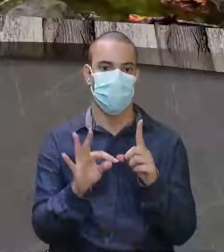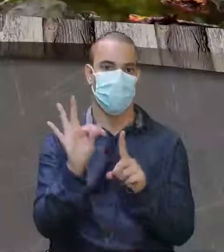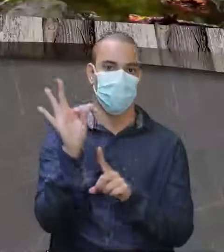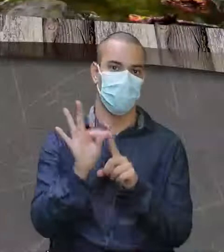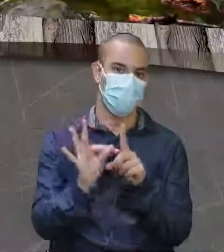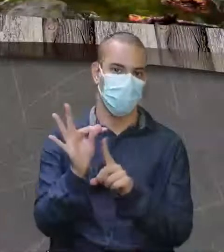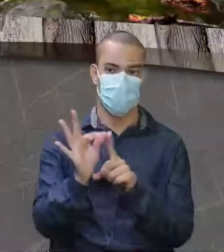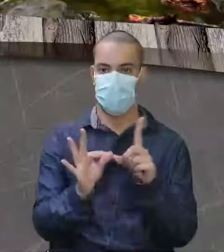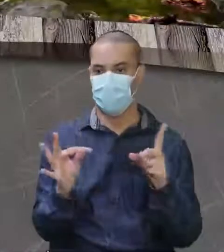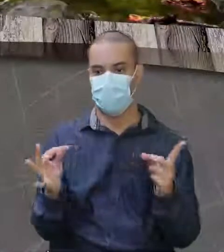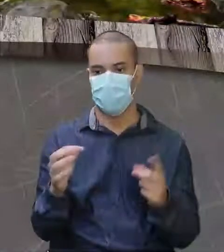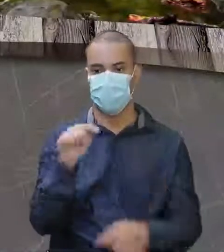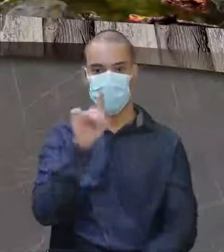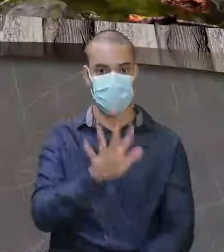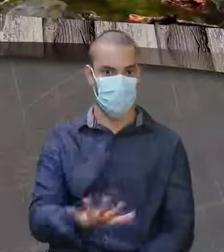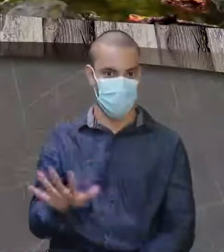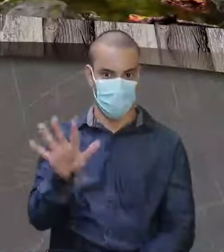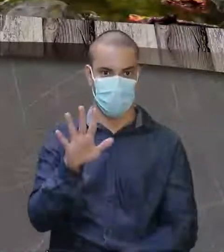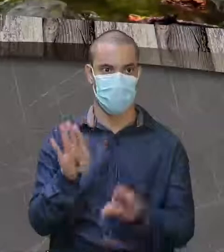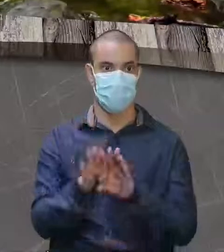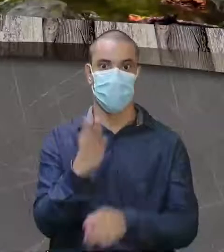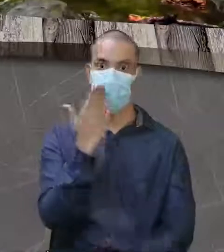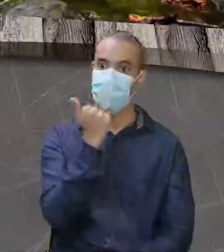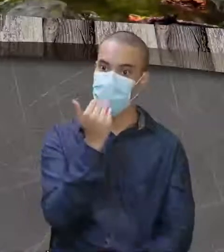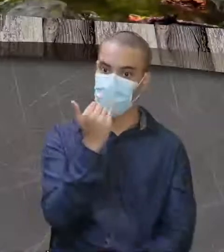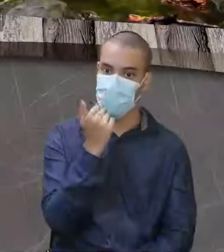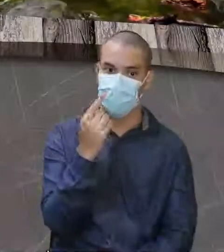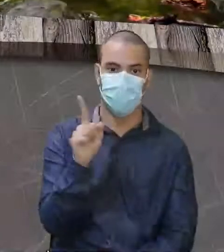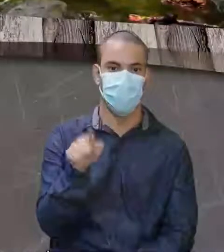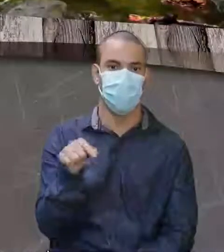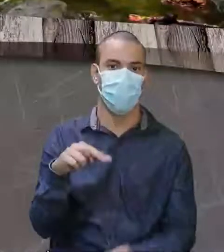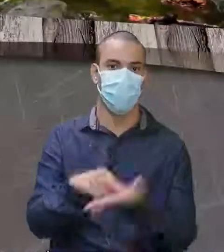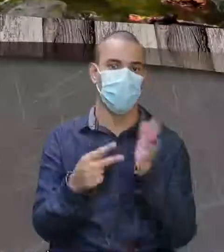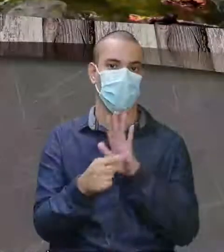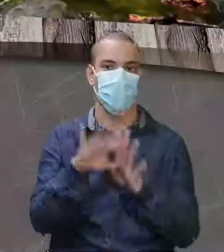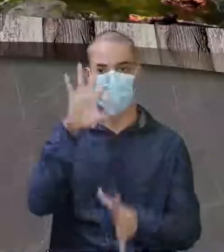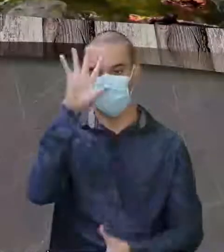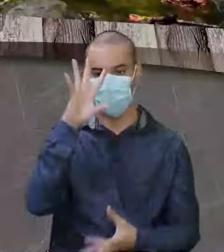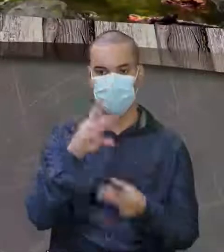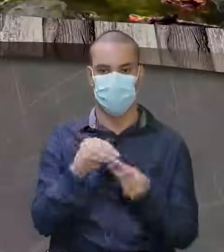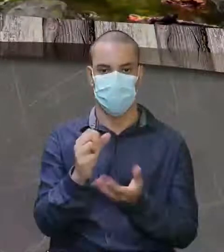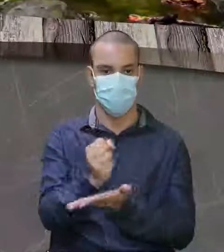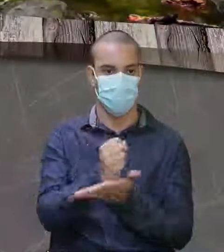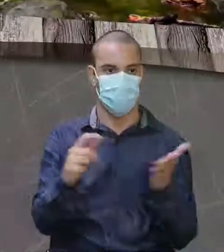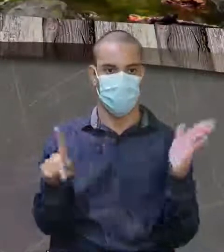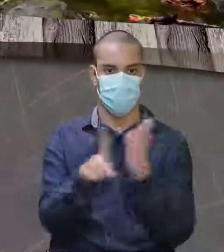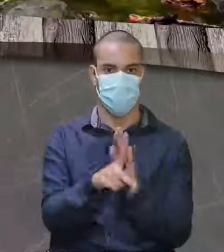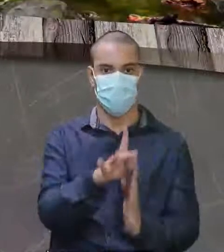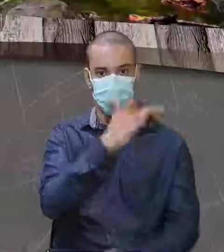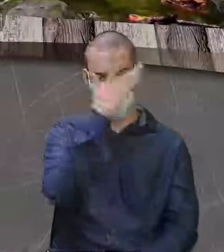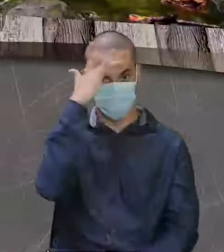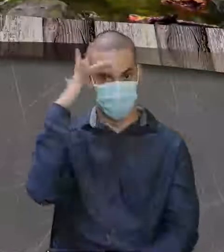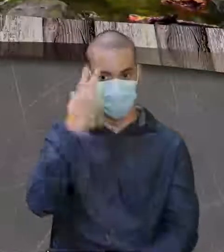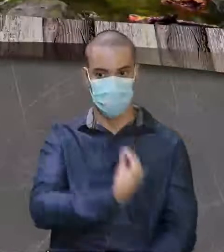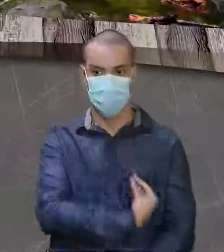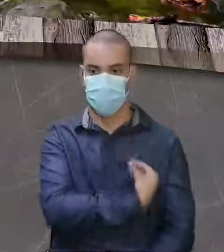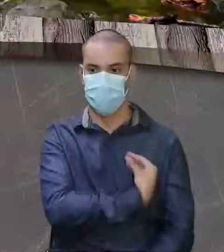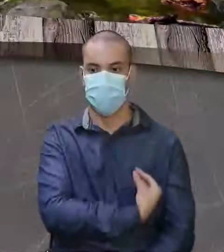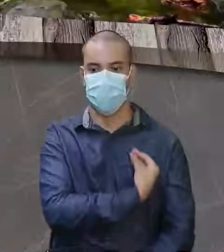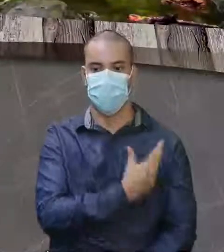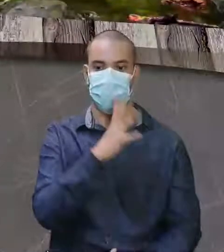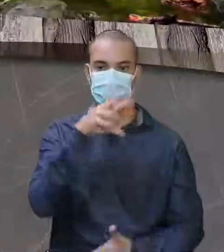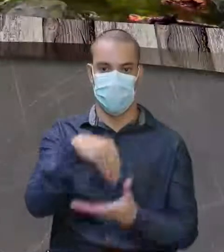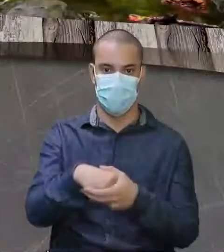temperatura, essa situação, tá? E alimentação também, uma coisa muito básica para que um indivíduo se estabeleça num determinado